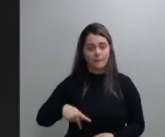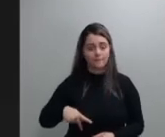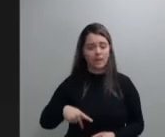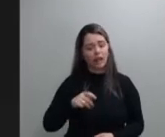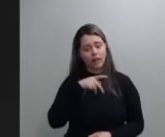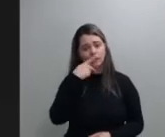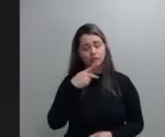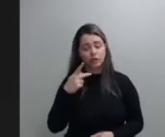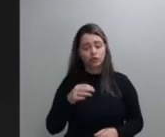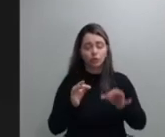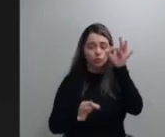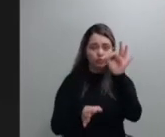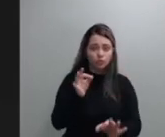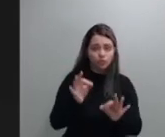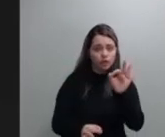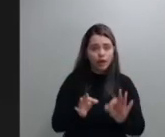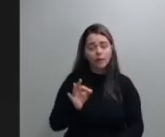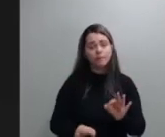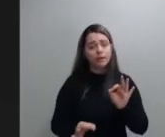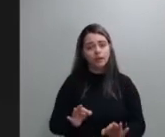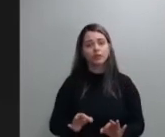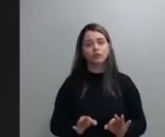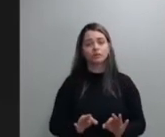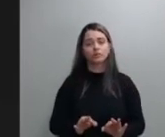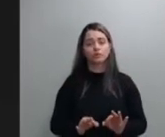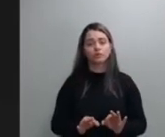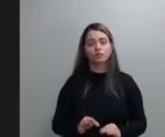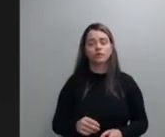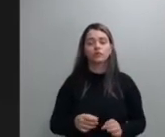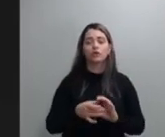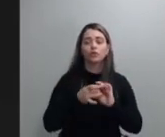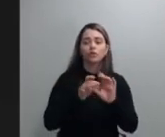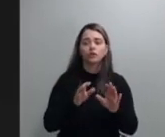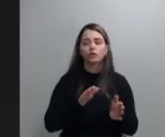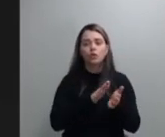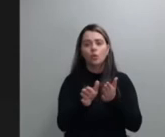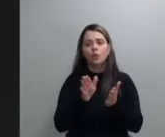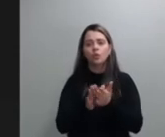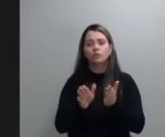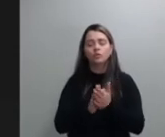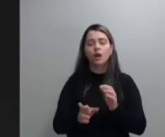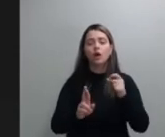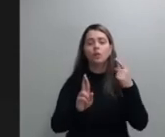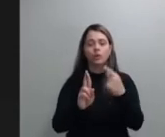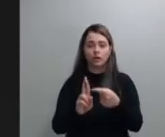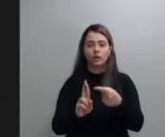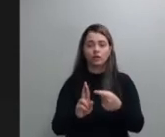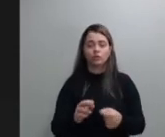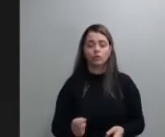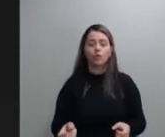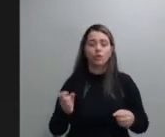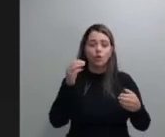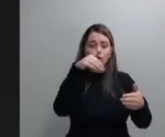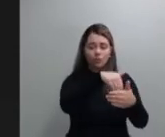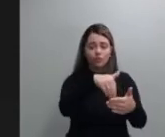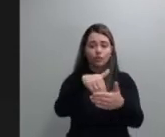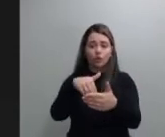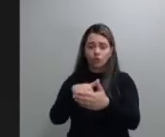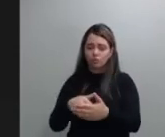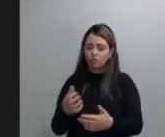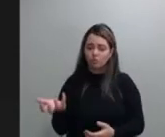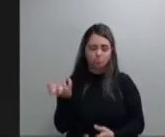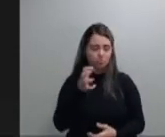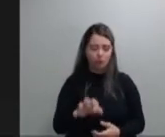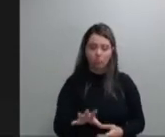julgamento deste colegiado ocorrido em 23 de junho passado o senhor relator votou no sentido de negar provimento ao